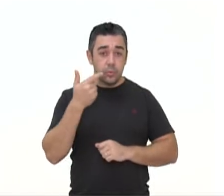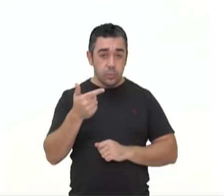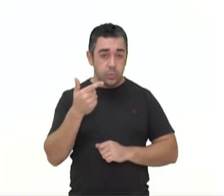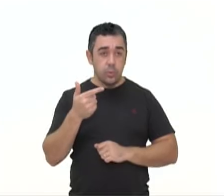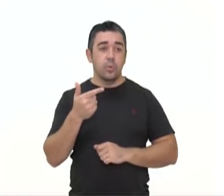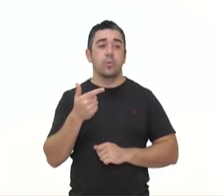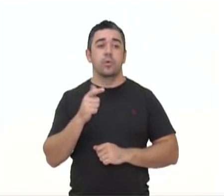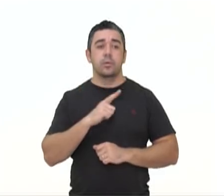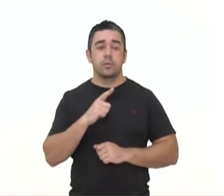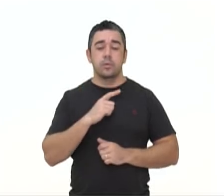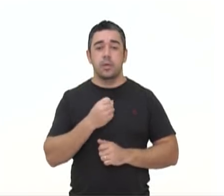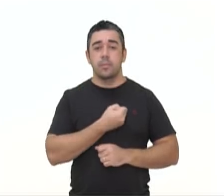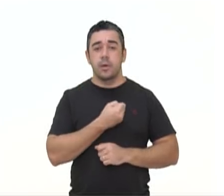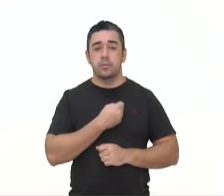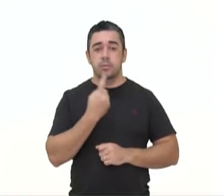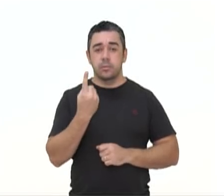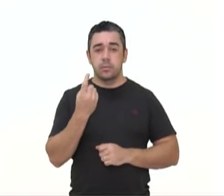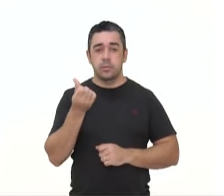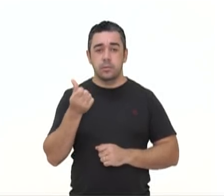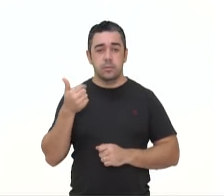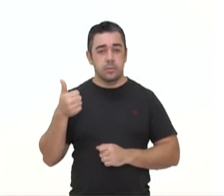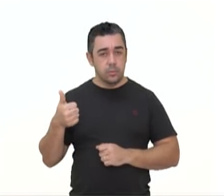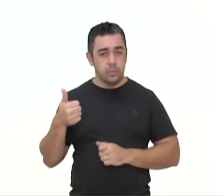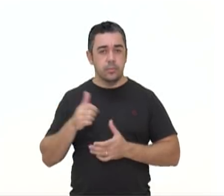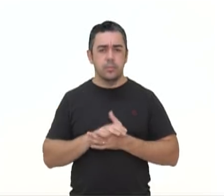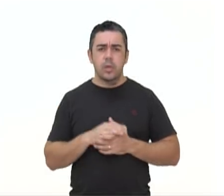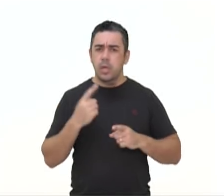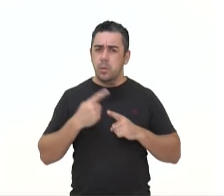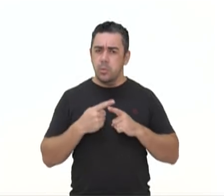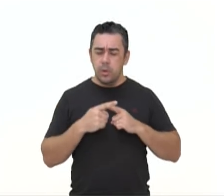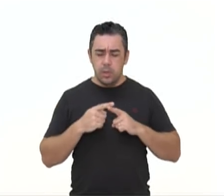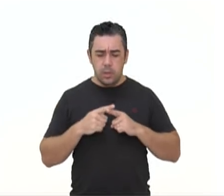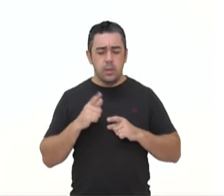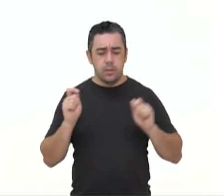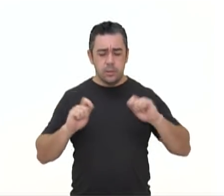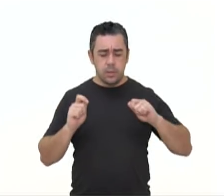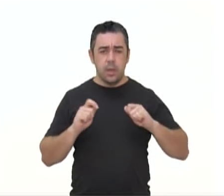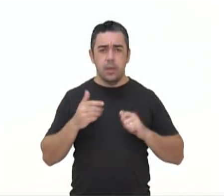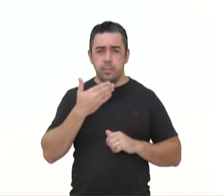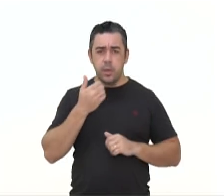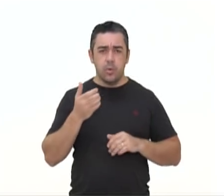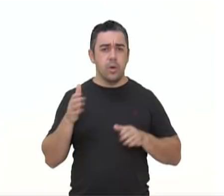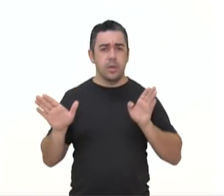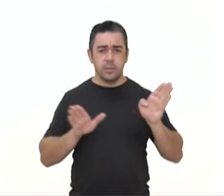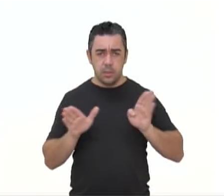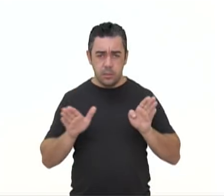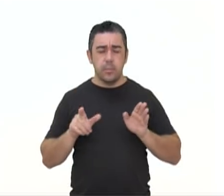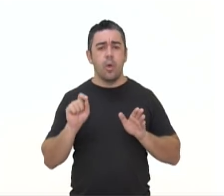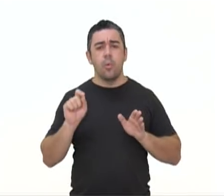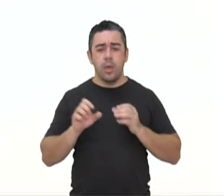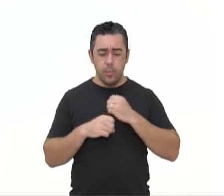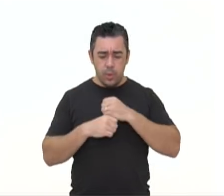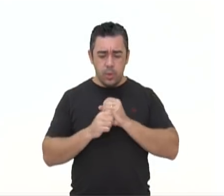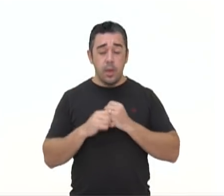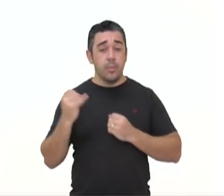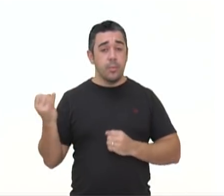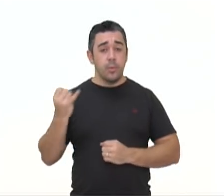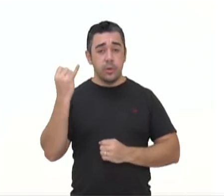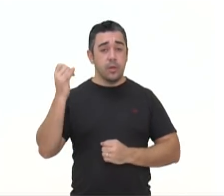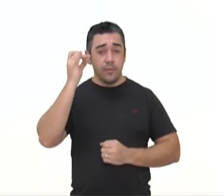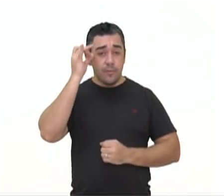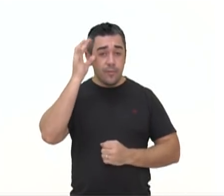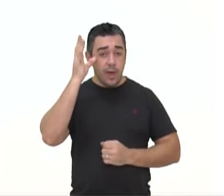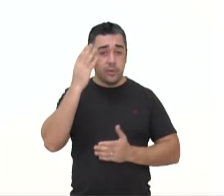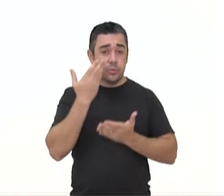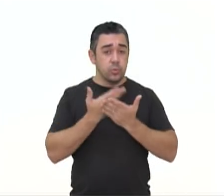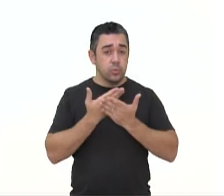página 161. Por que ampliar o acesso a microscópios é importante para facilitar